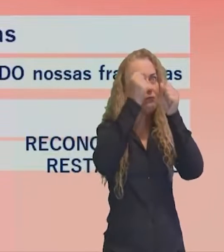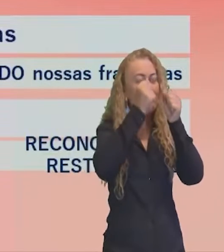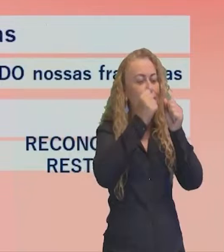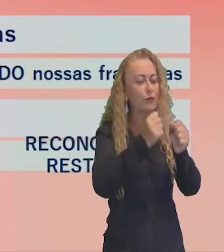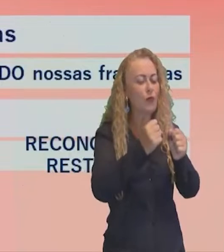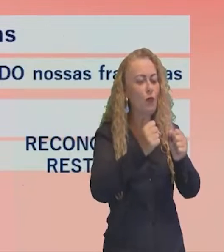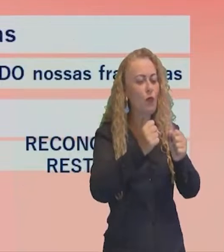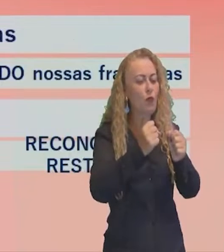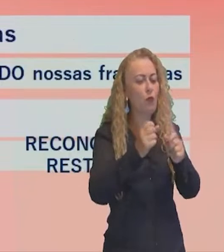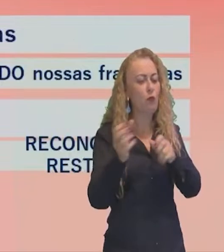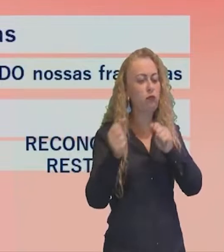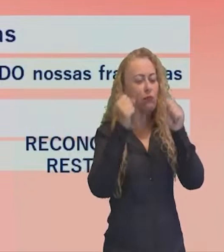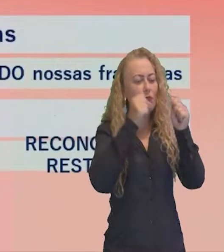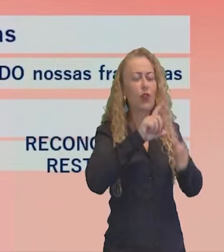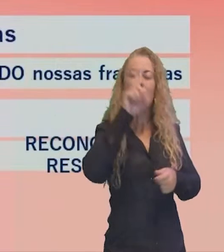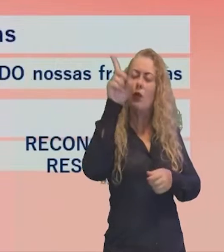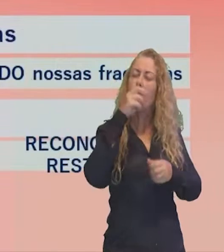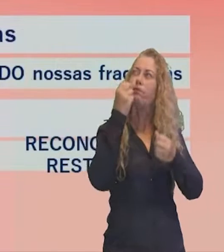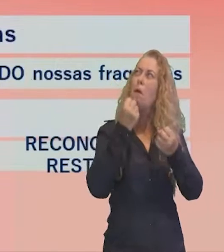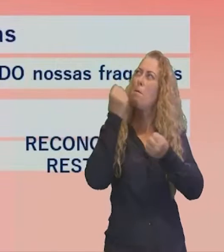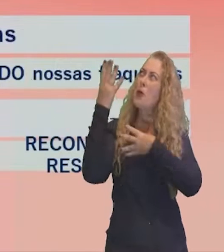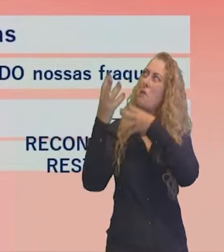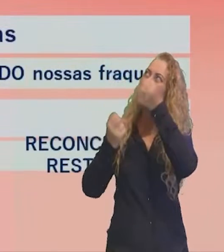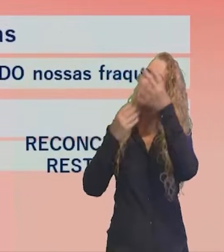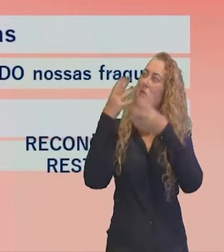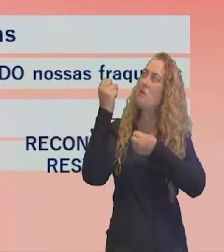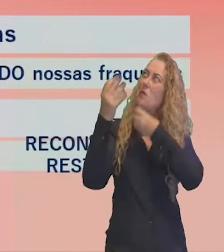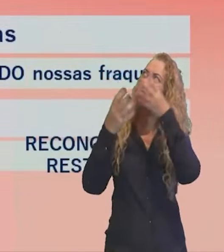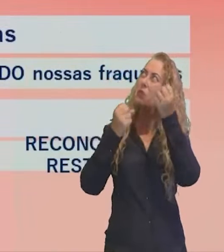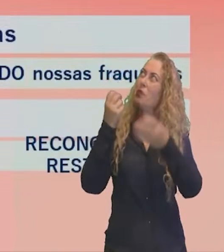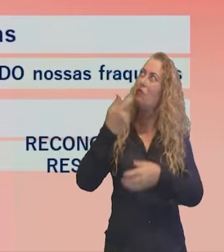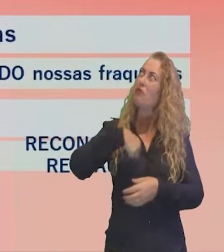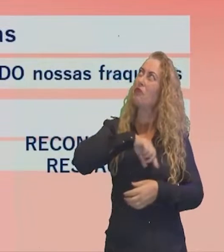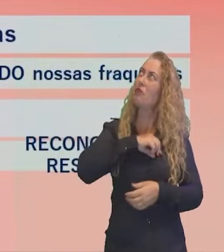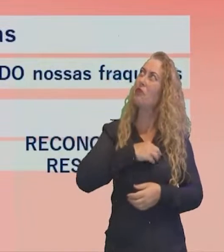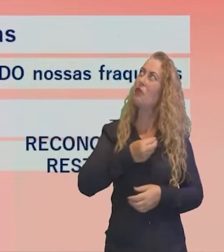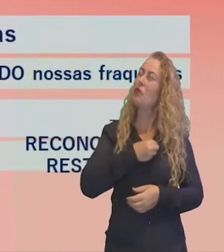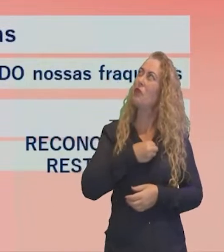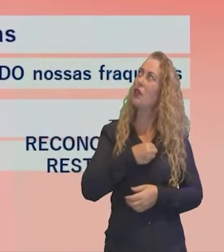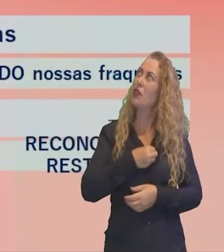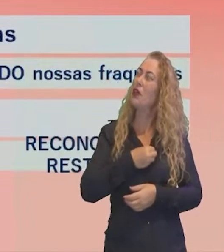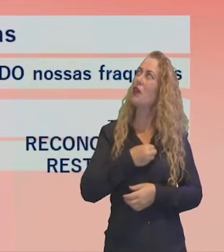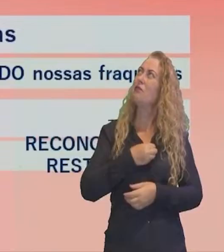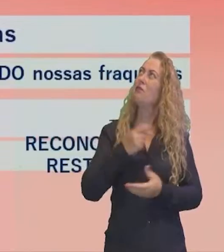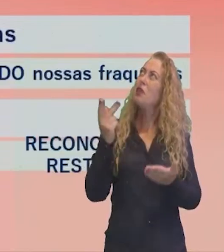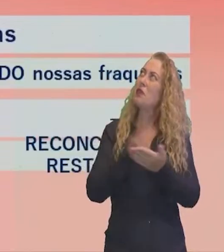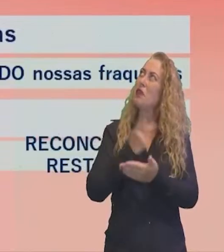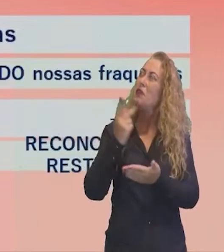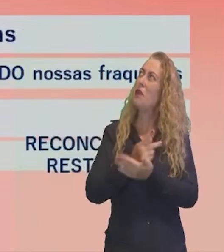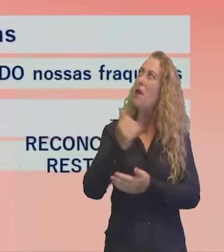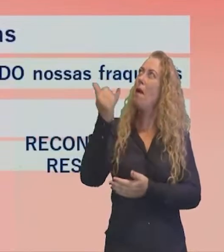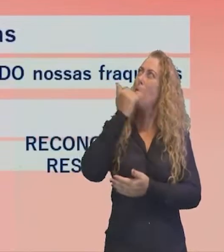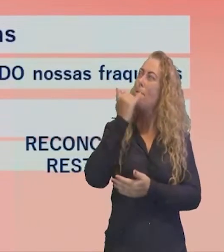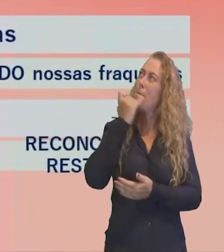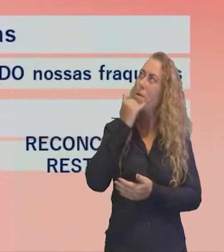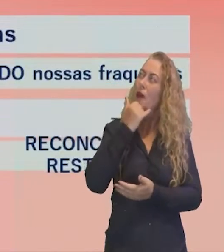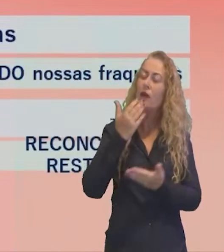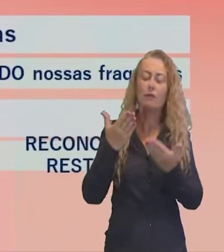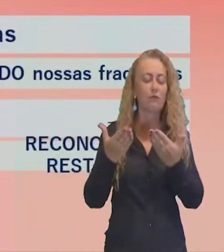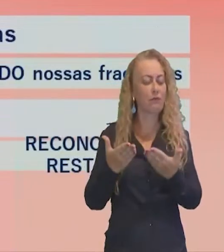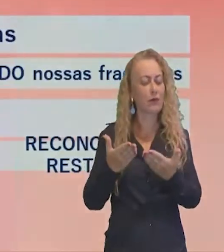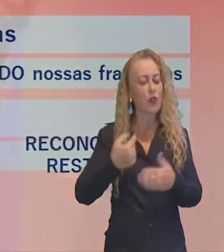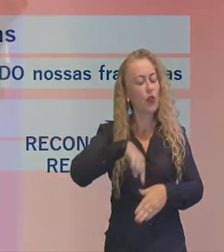levarmos ao Senhor, confessarmos a Ele, confessarmos ao outro, pedirmos perdão. Irmãos,